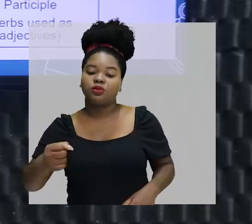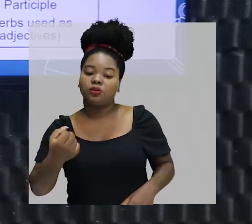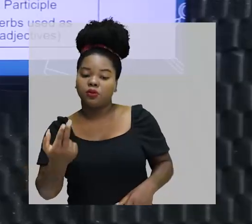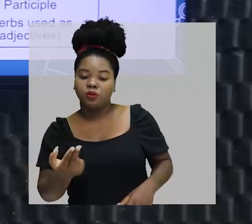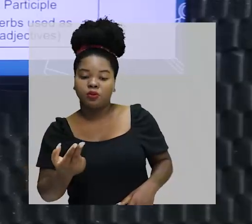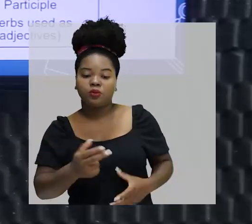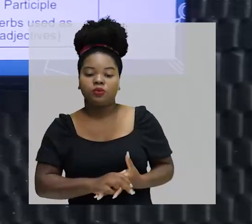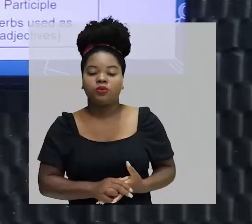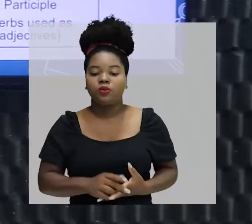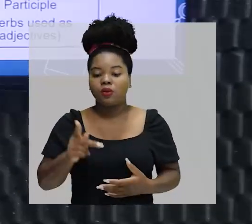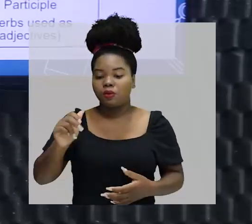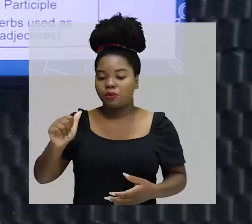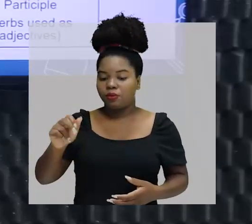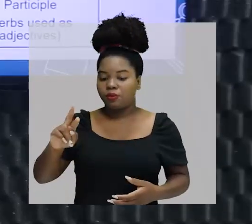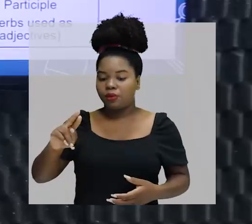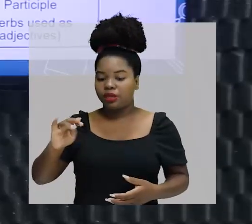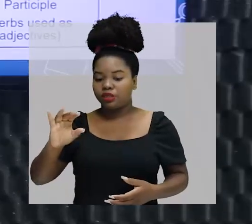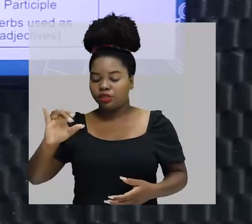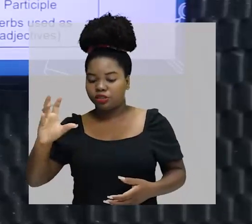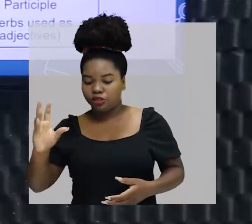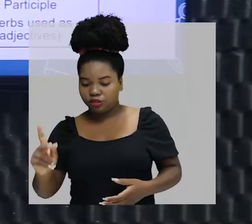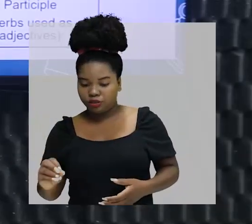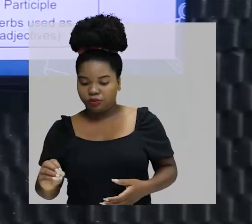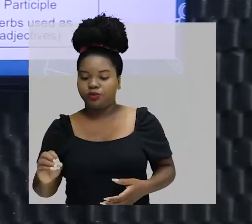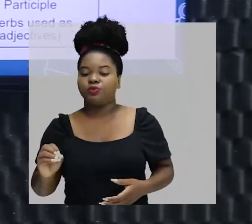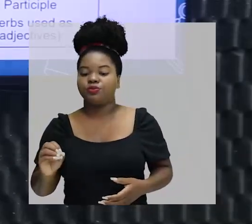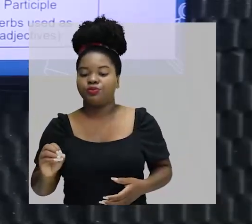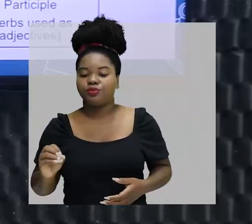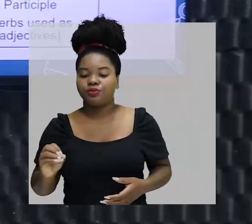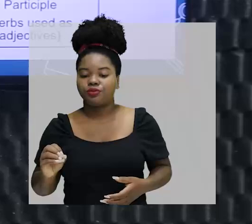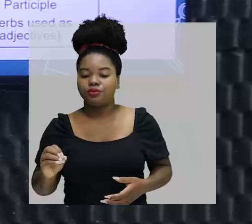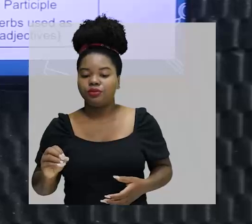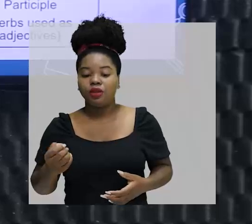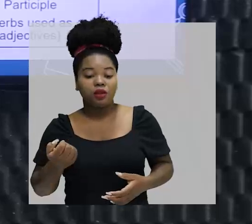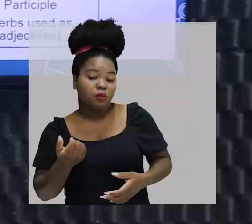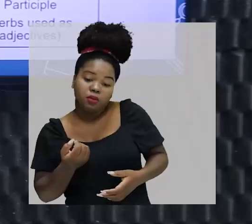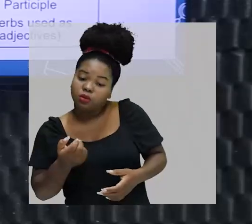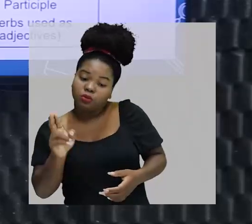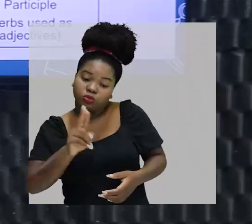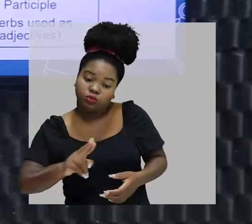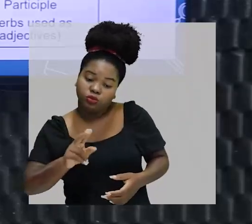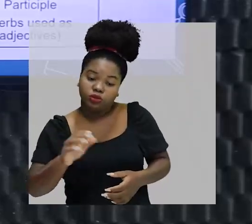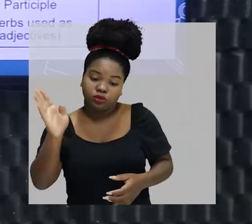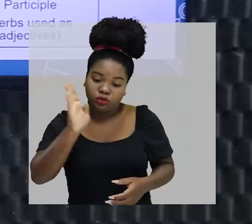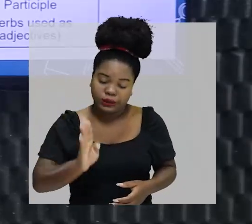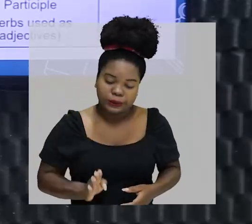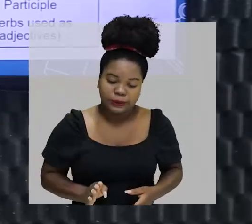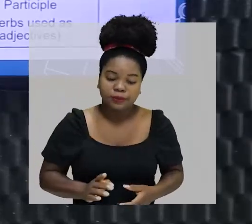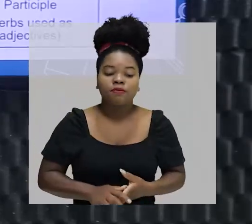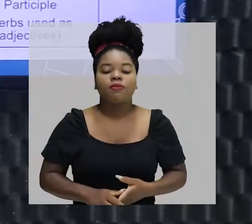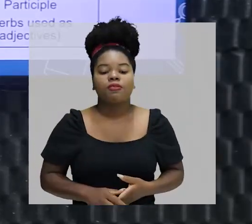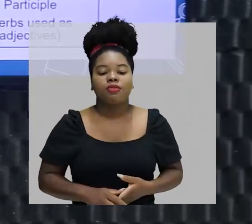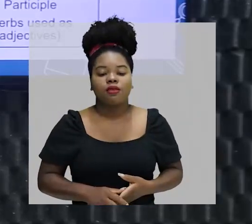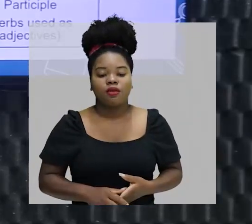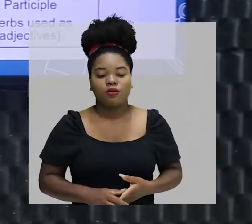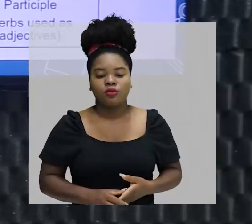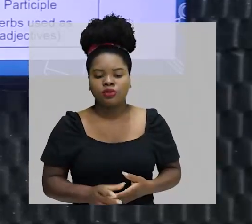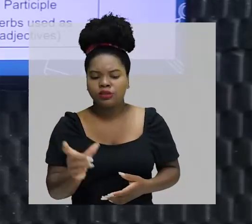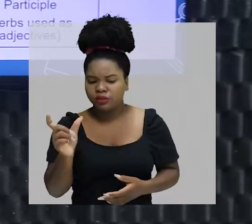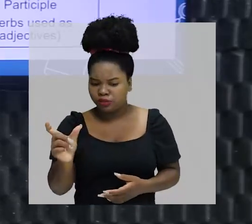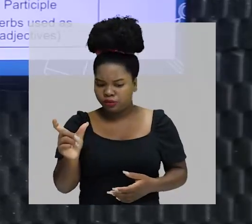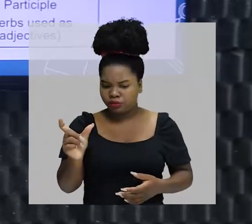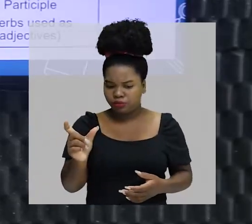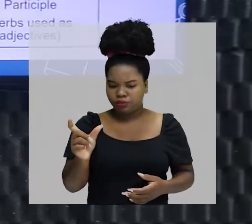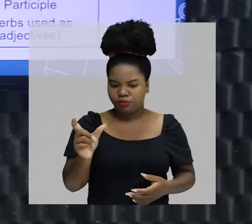é present participle, que é o particípio presente, que é pouco utilizado aqui no Brasil. Quando você vê esse termo